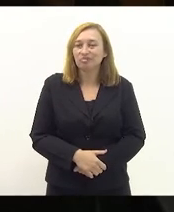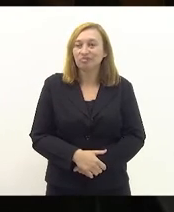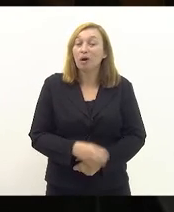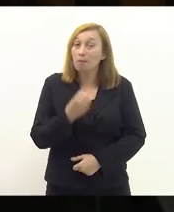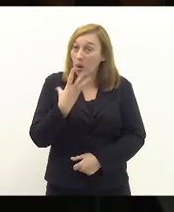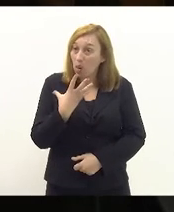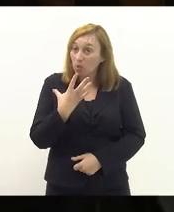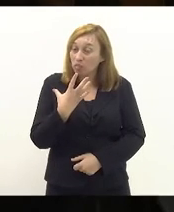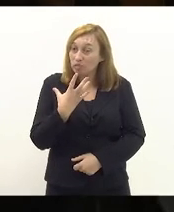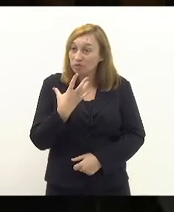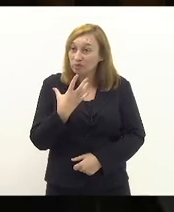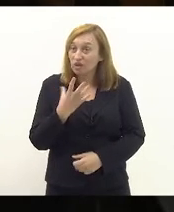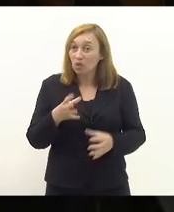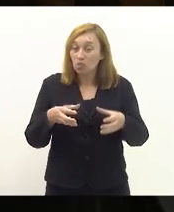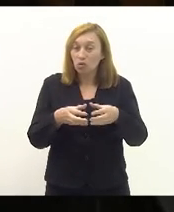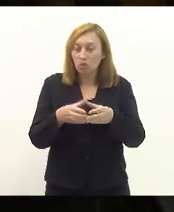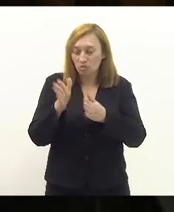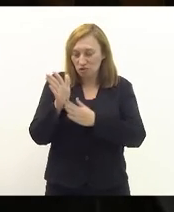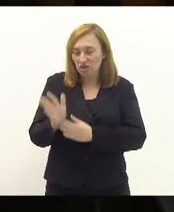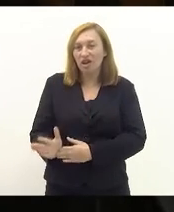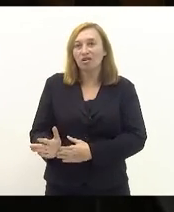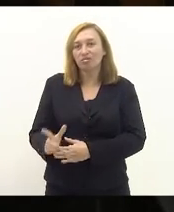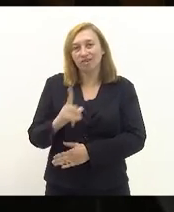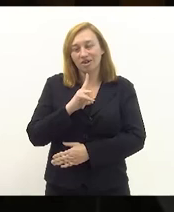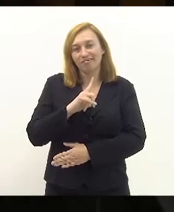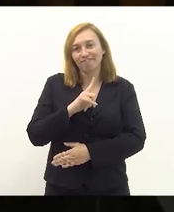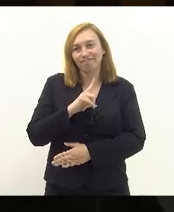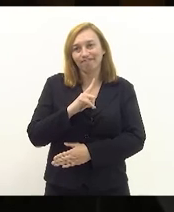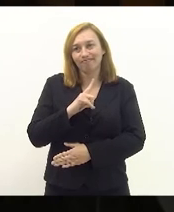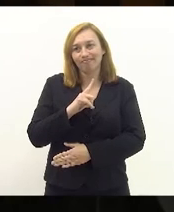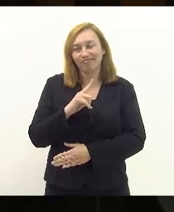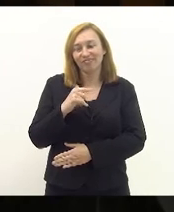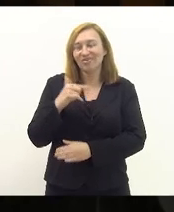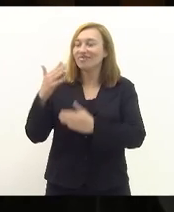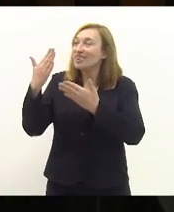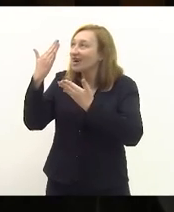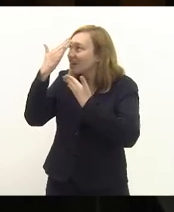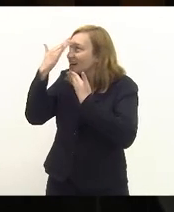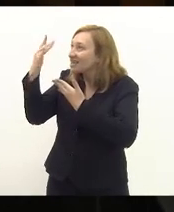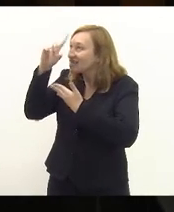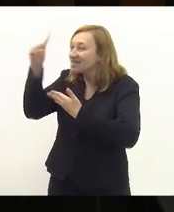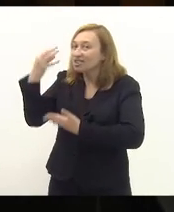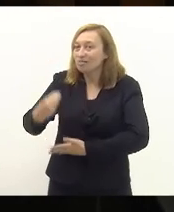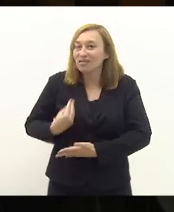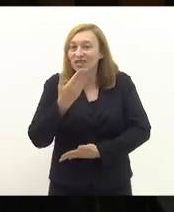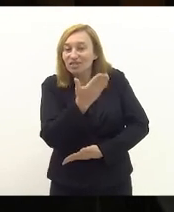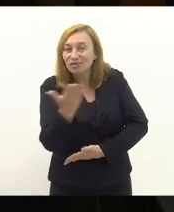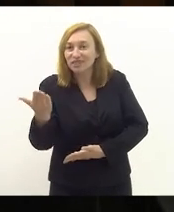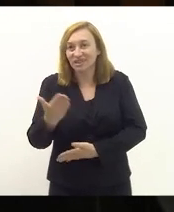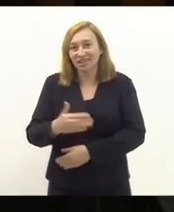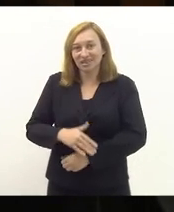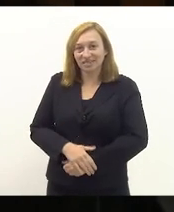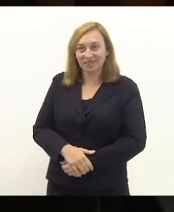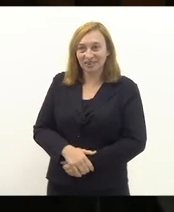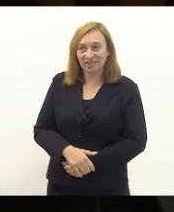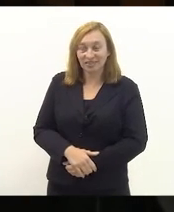tá bom tem que ter um grupo Leal e Eu louvo à Deus pela vida de vocês